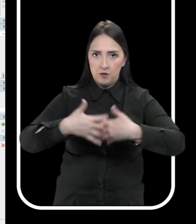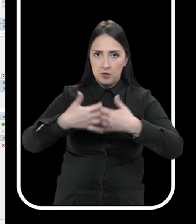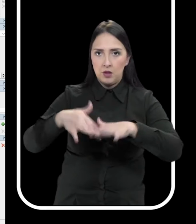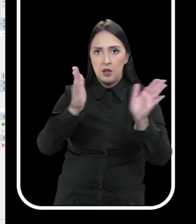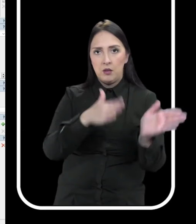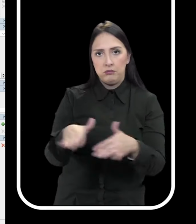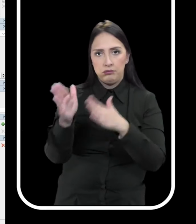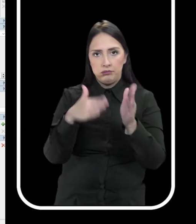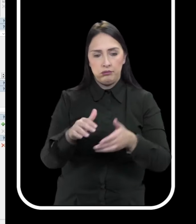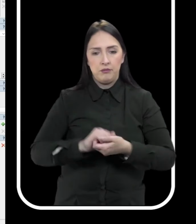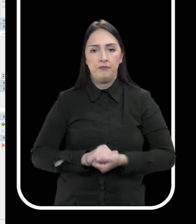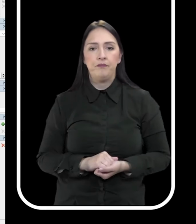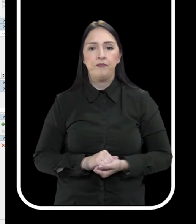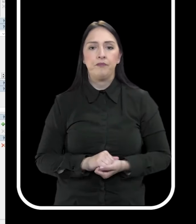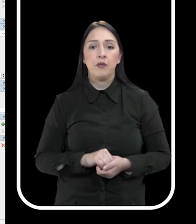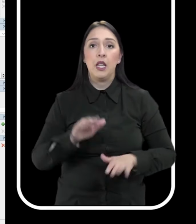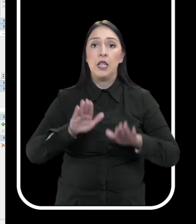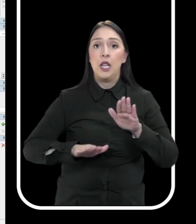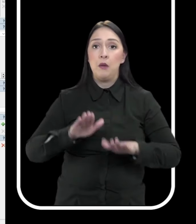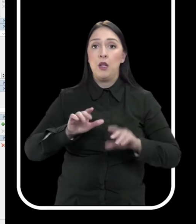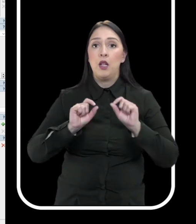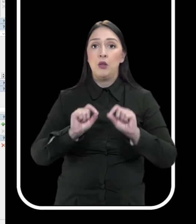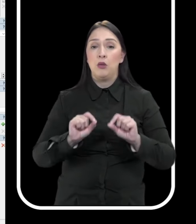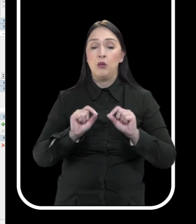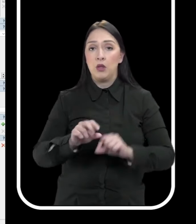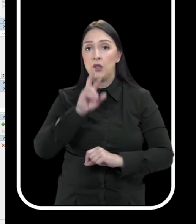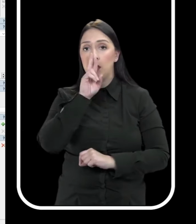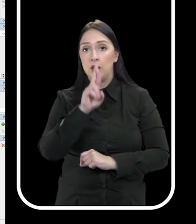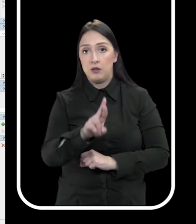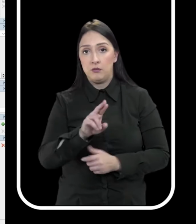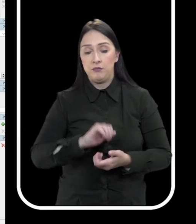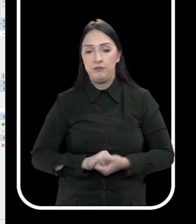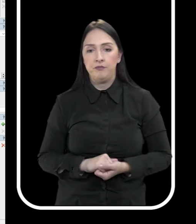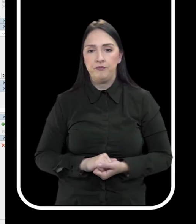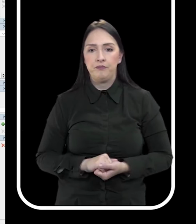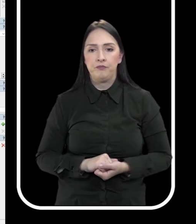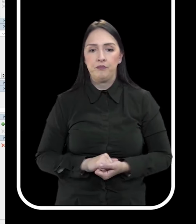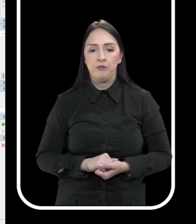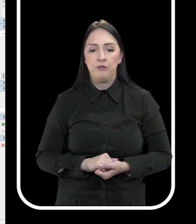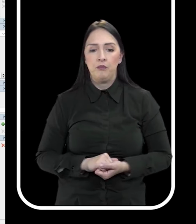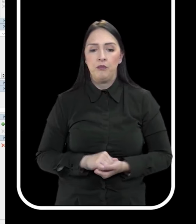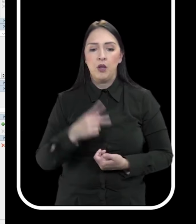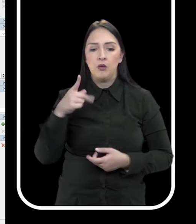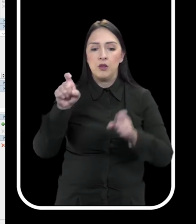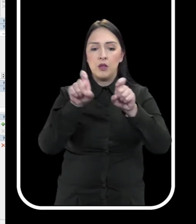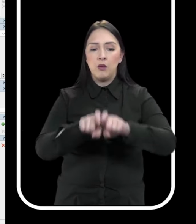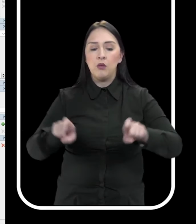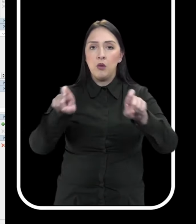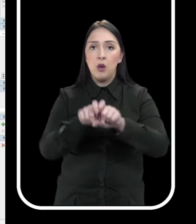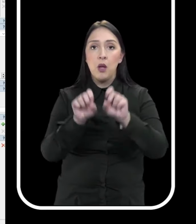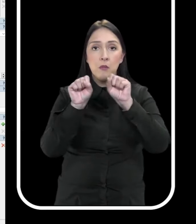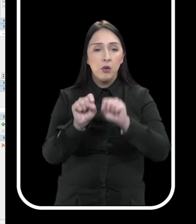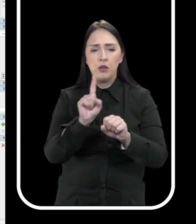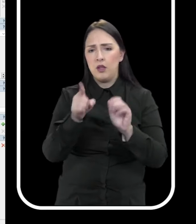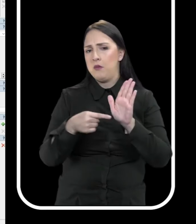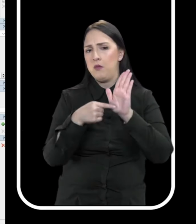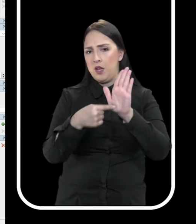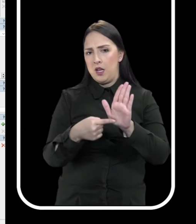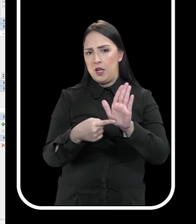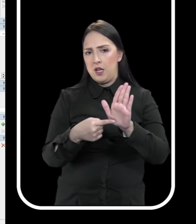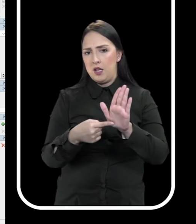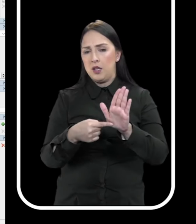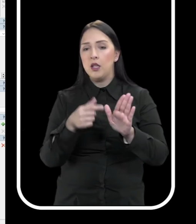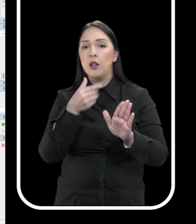funcionamento. Correto? Dependendo da resposta do teu computador, pode ser que